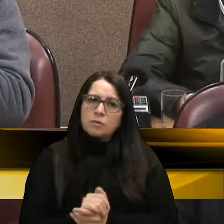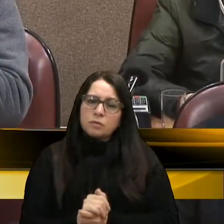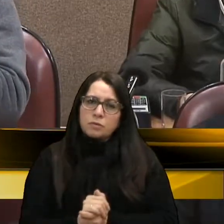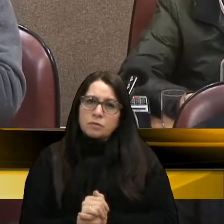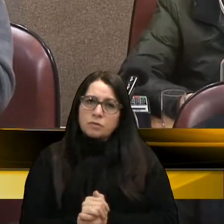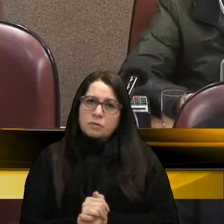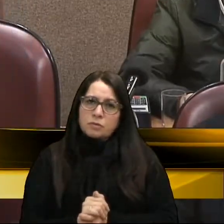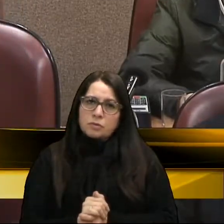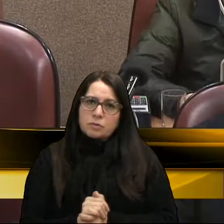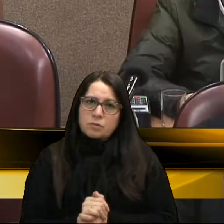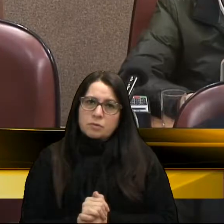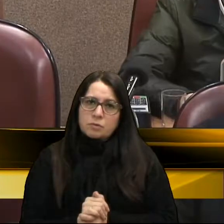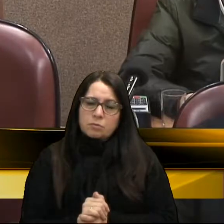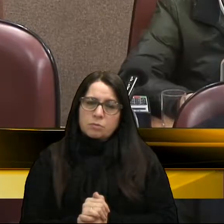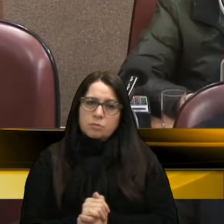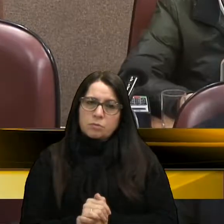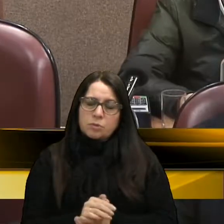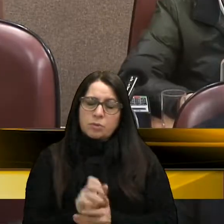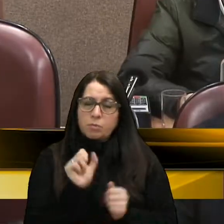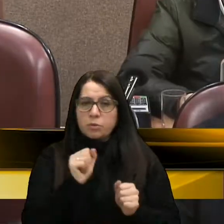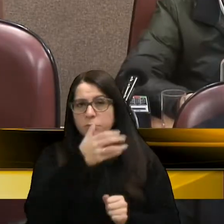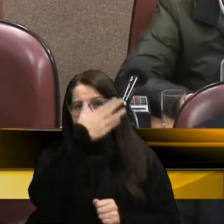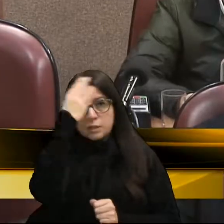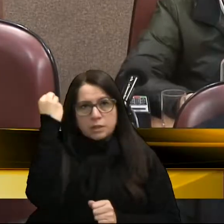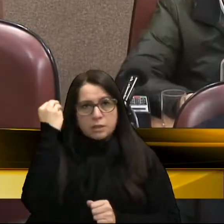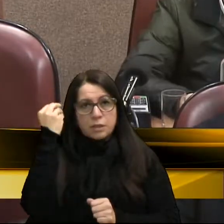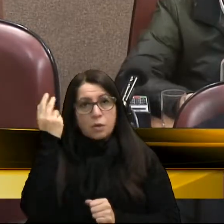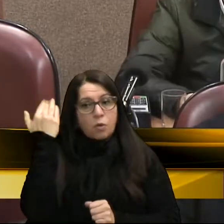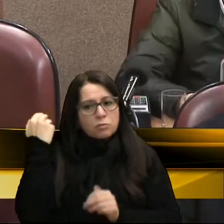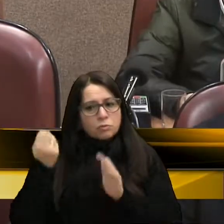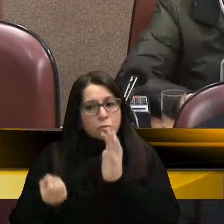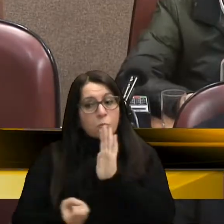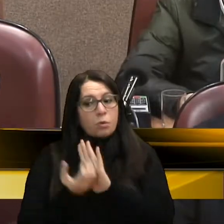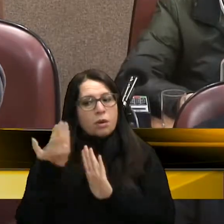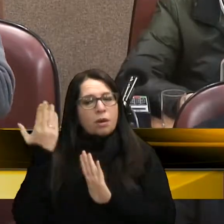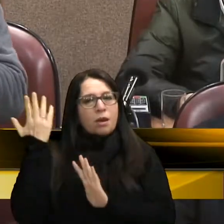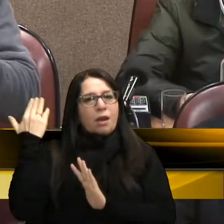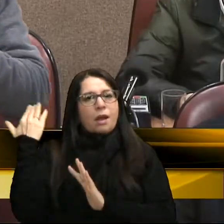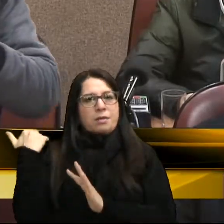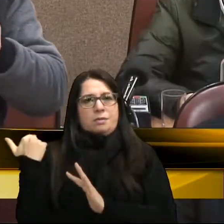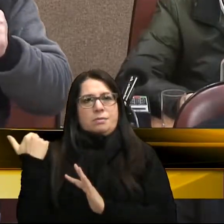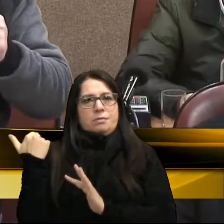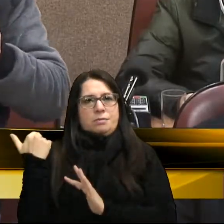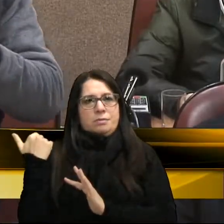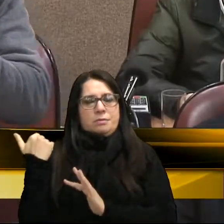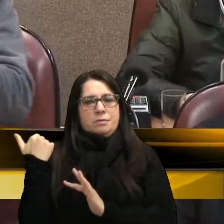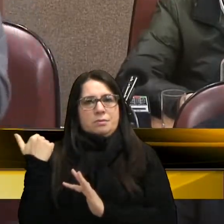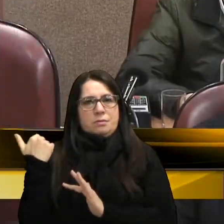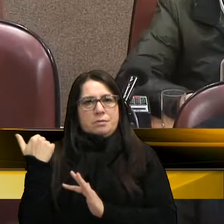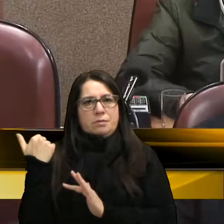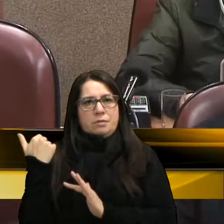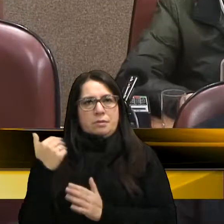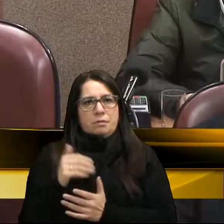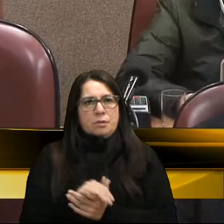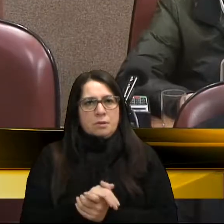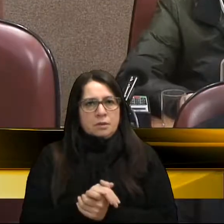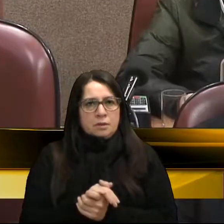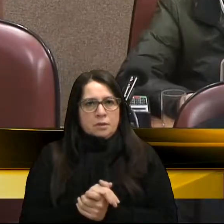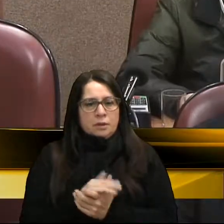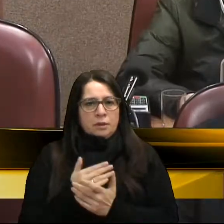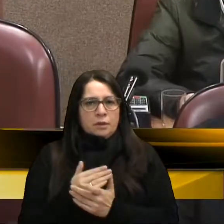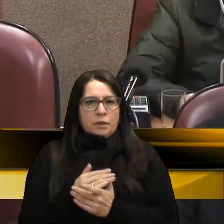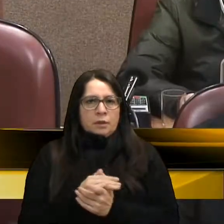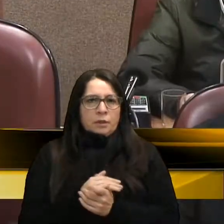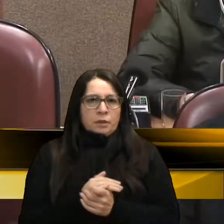né? Mas não podemos esquecer as nossas origens. Não podemos esquecer de onde a gente